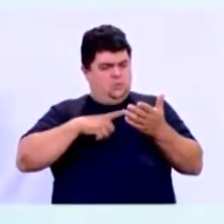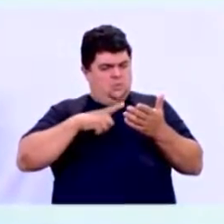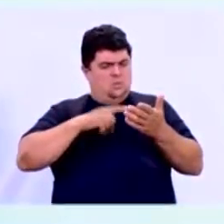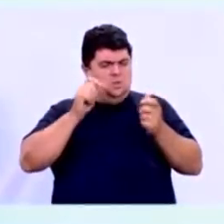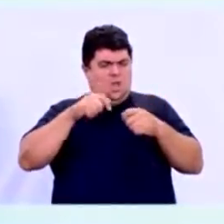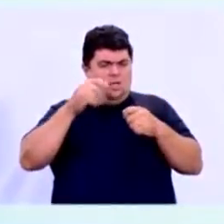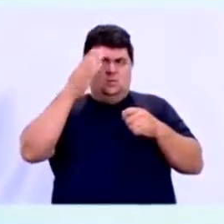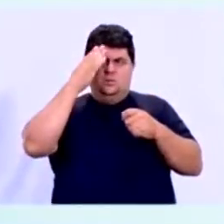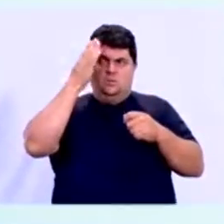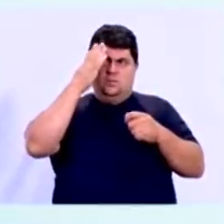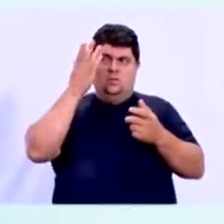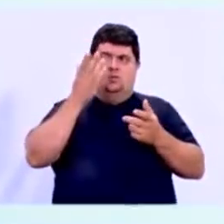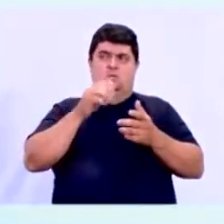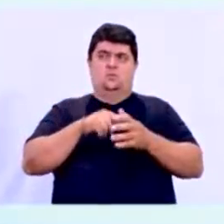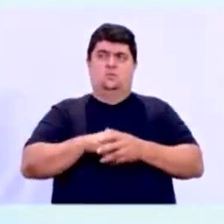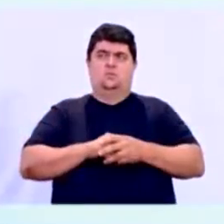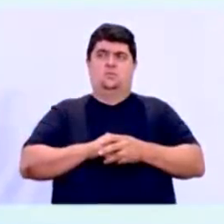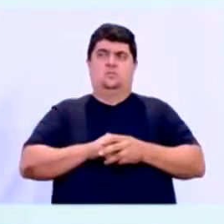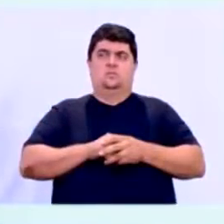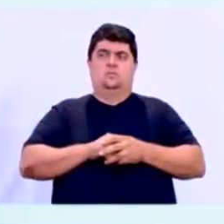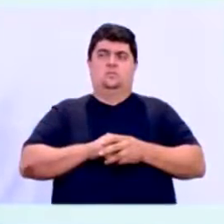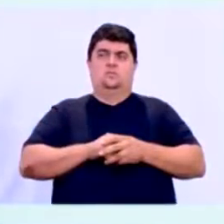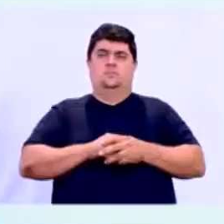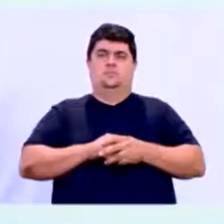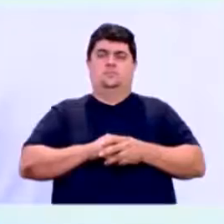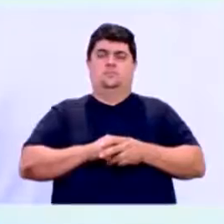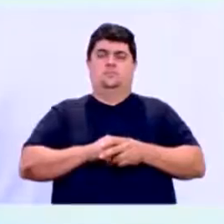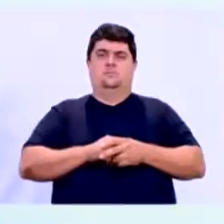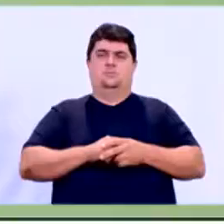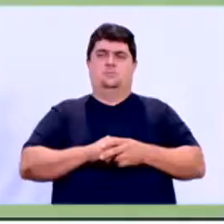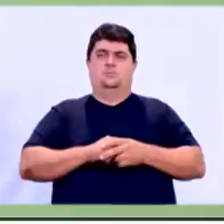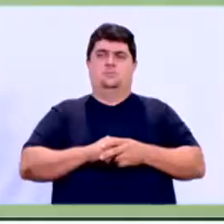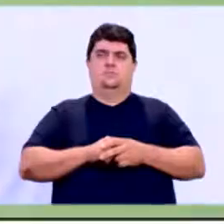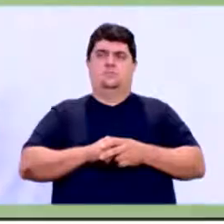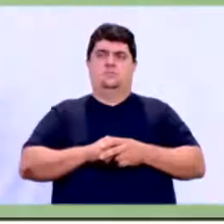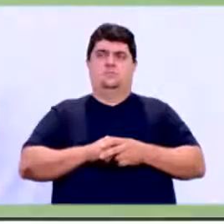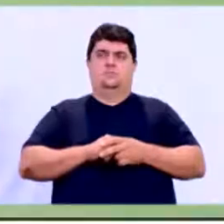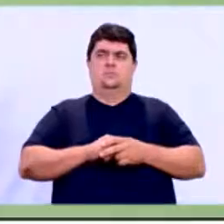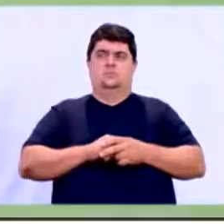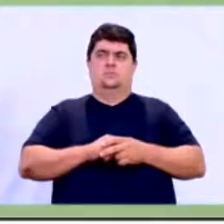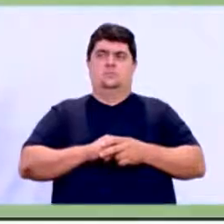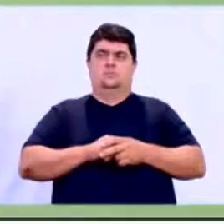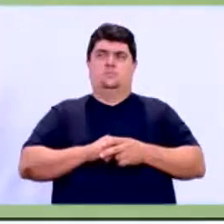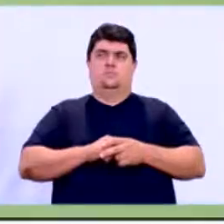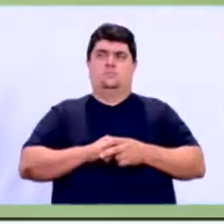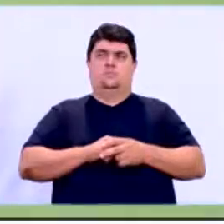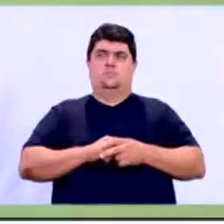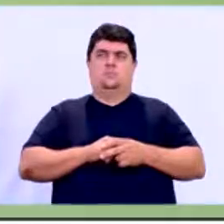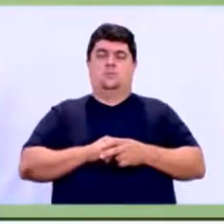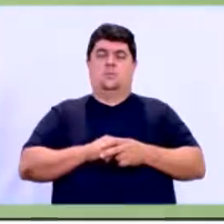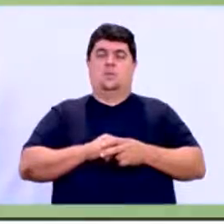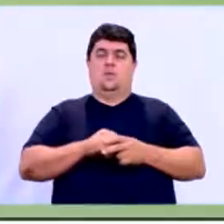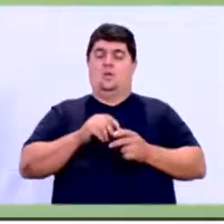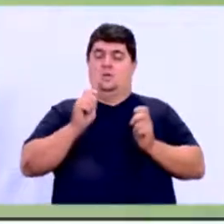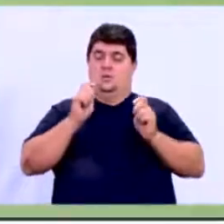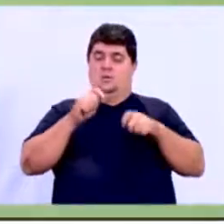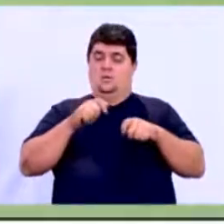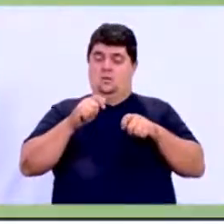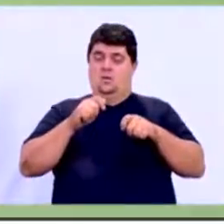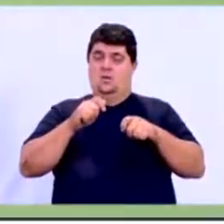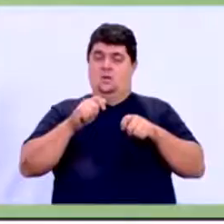proporcionando uma maior credibilidade à sua ideia. Outra coisa, definir com clareza